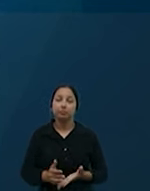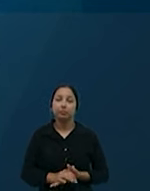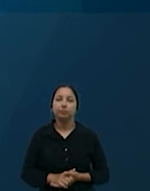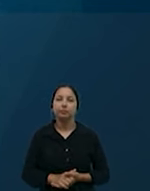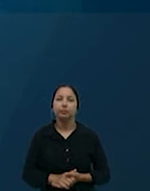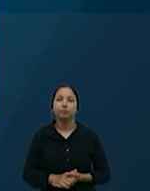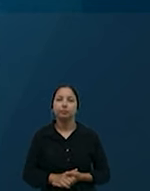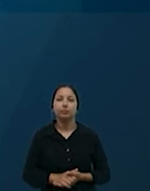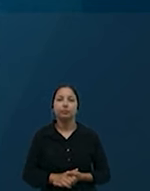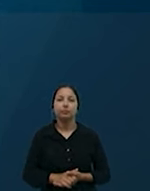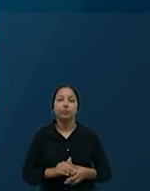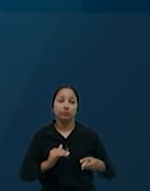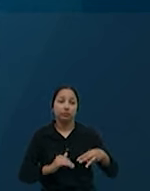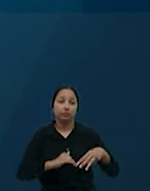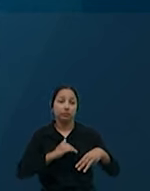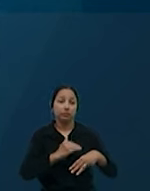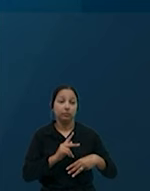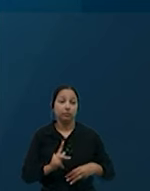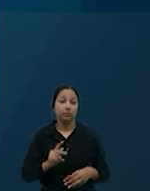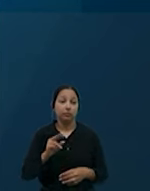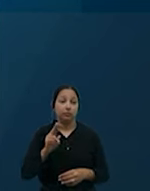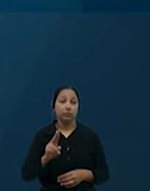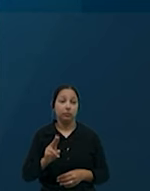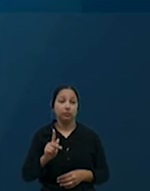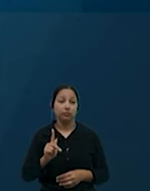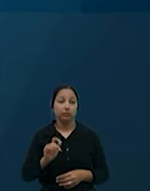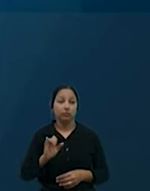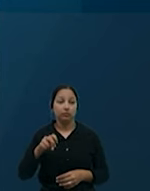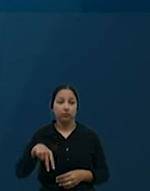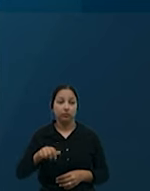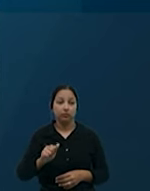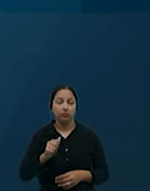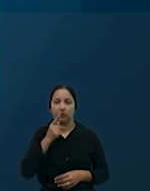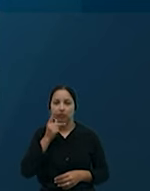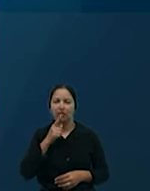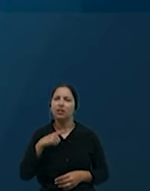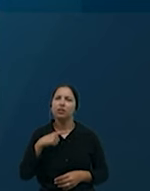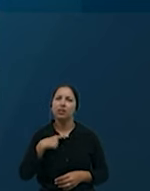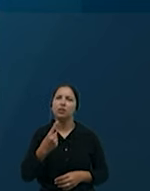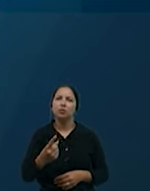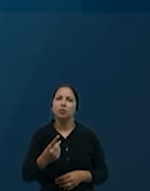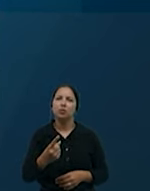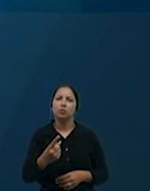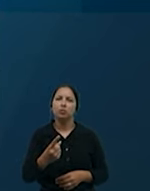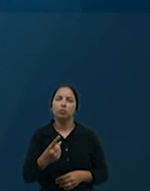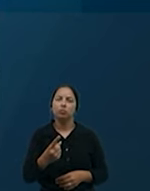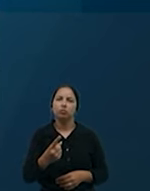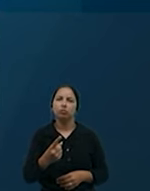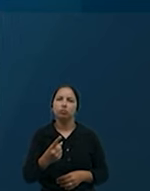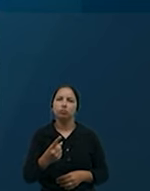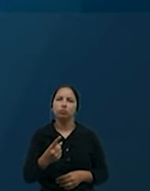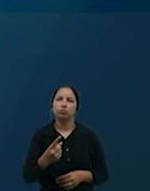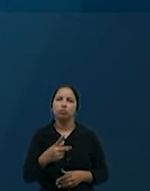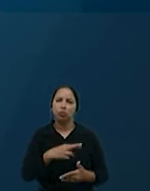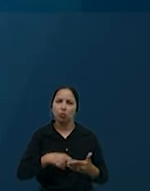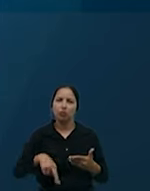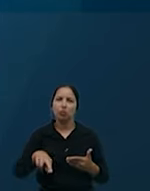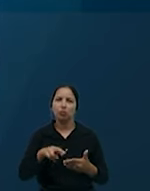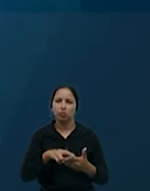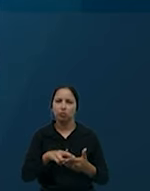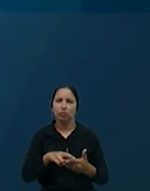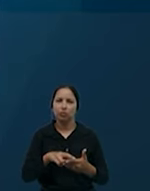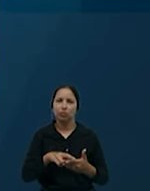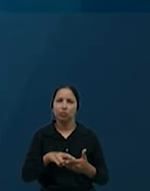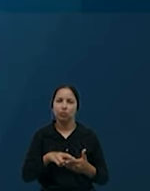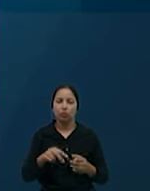Cuquina fala, ah, mas tem um dispositivo que prevê o recurso especial em caso de RDR, que se exige uma interpretação